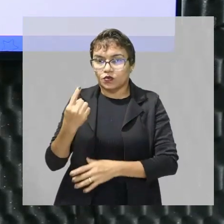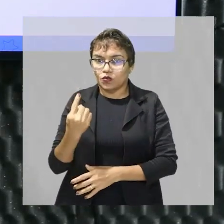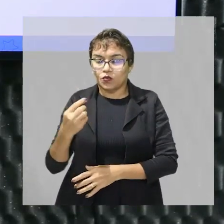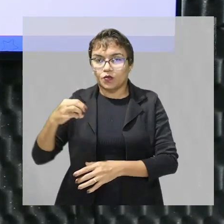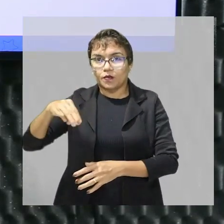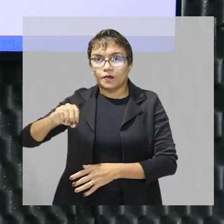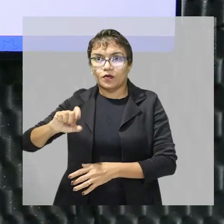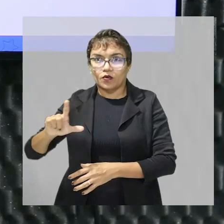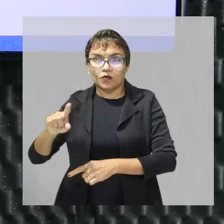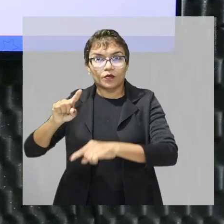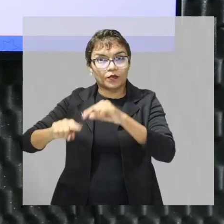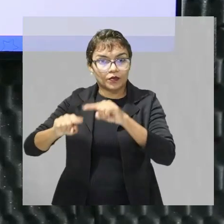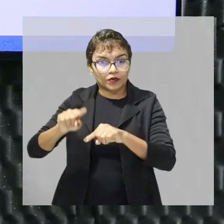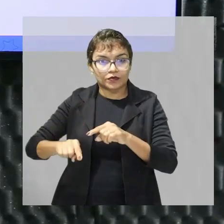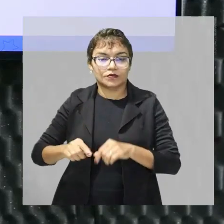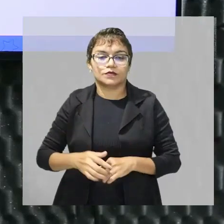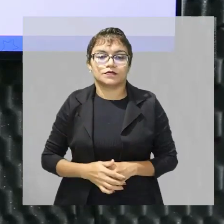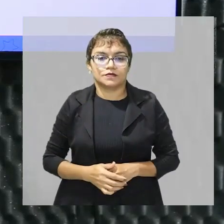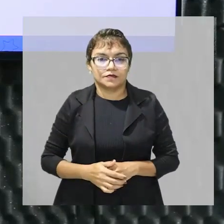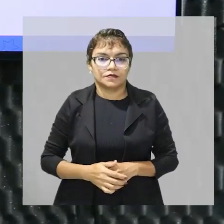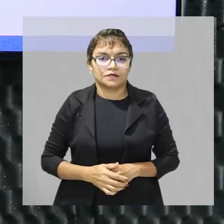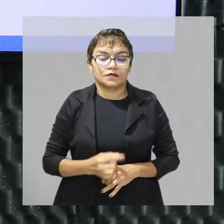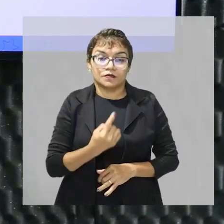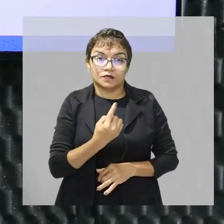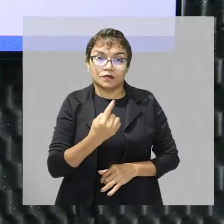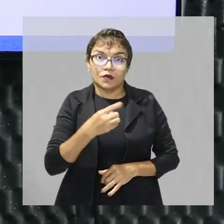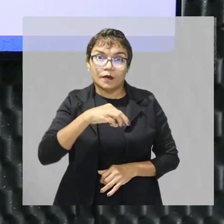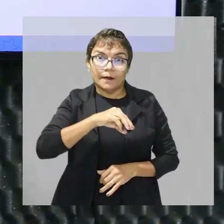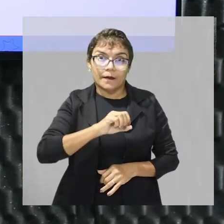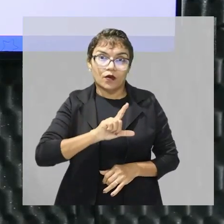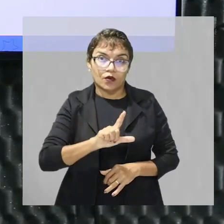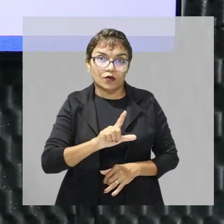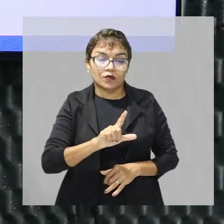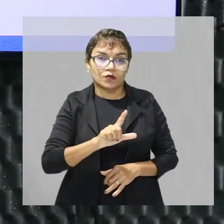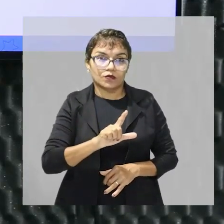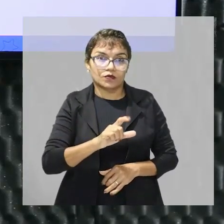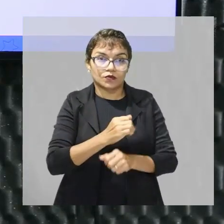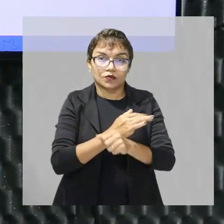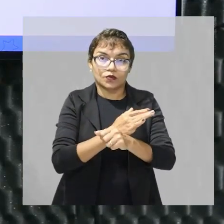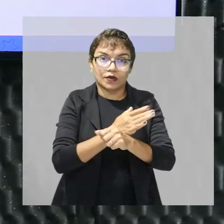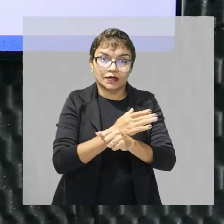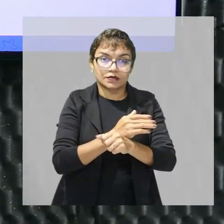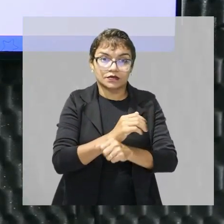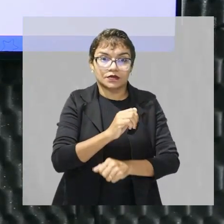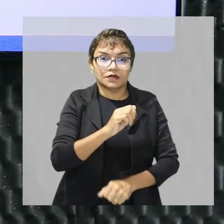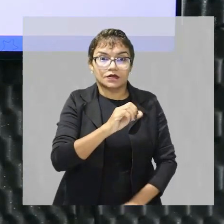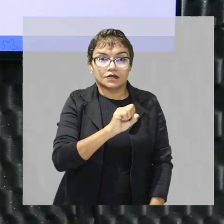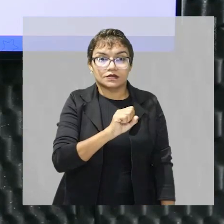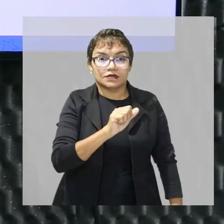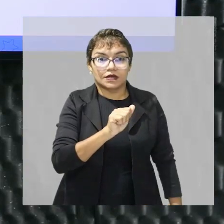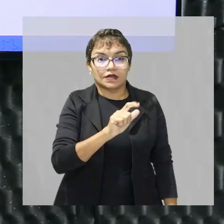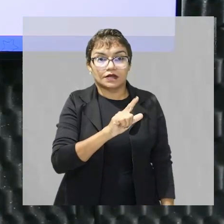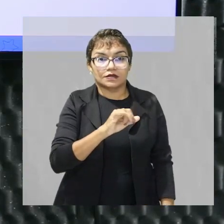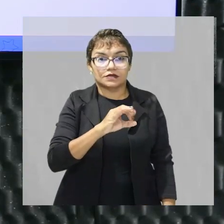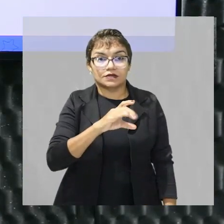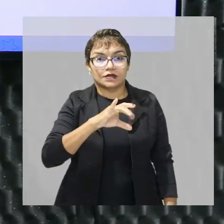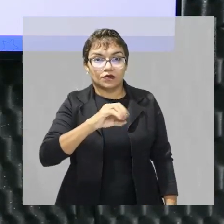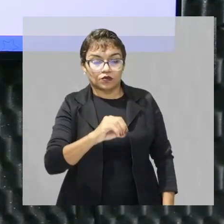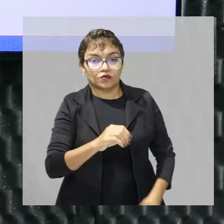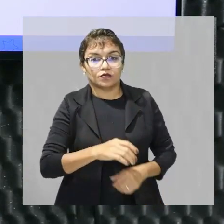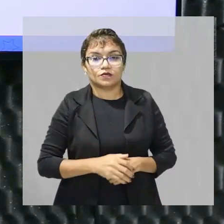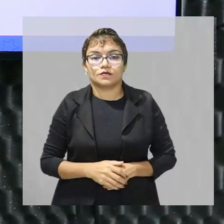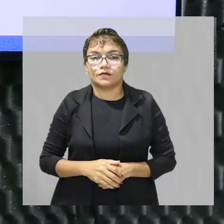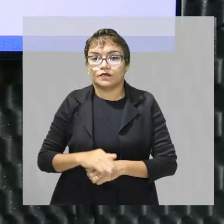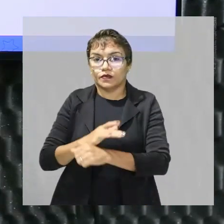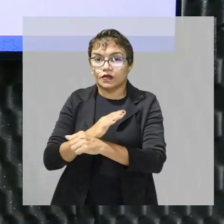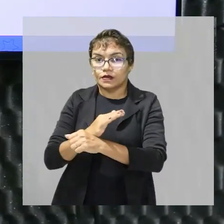produto, ok? 1 mol do ácido salicílico, 138 gramas. 1 mol